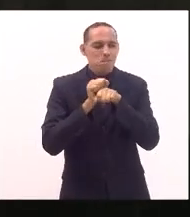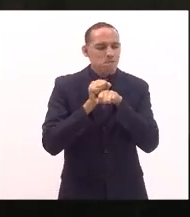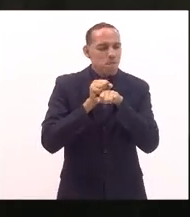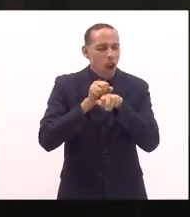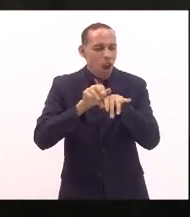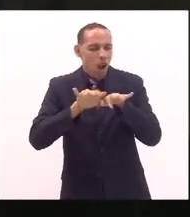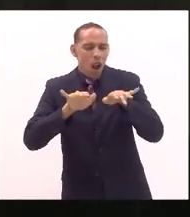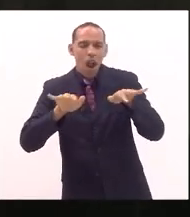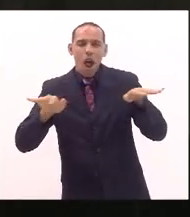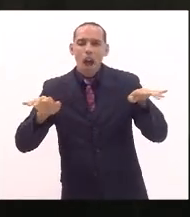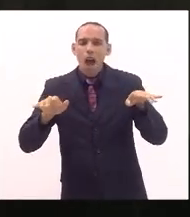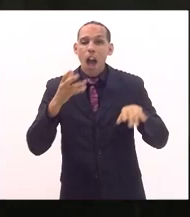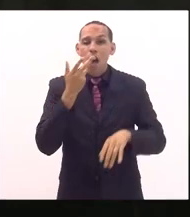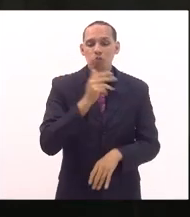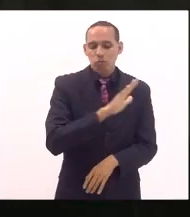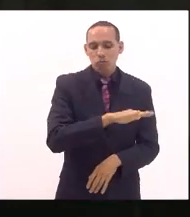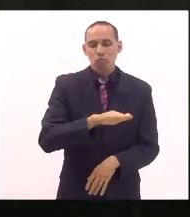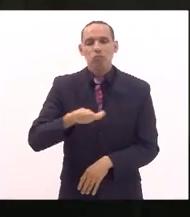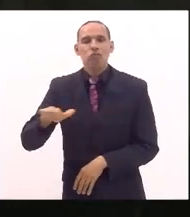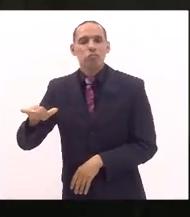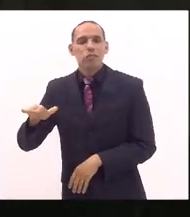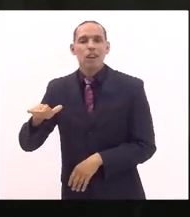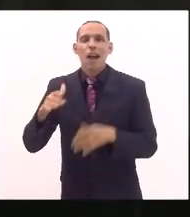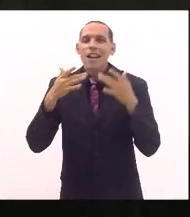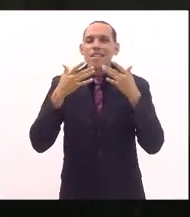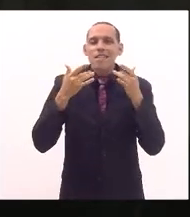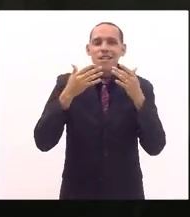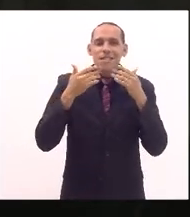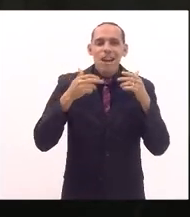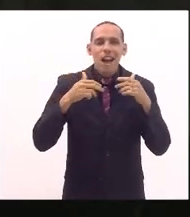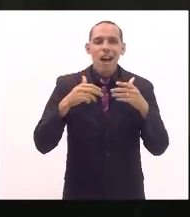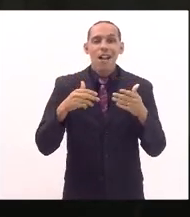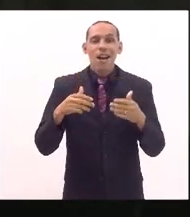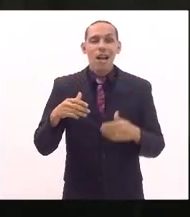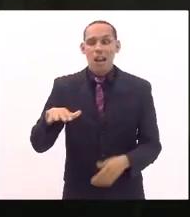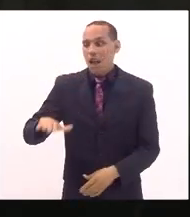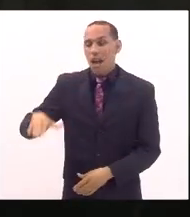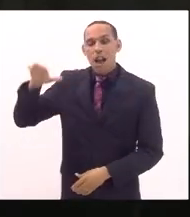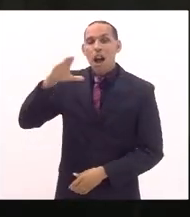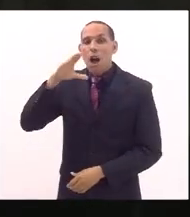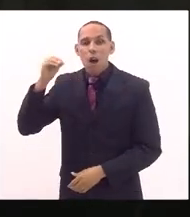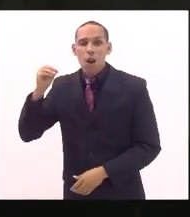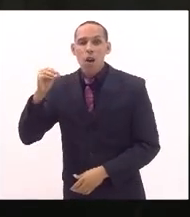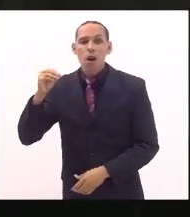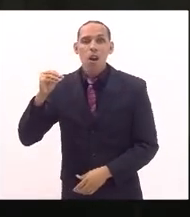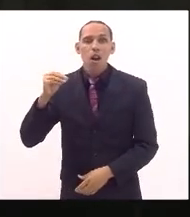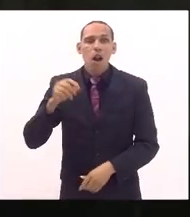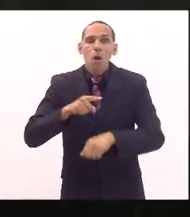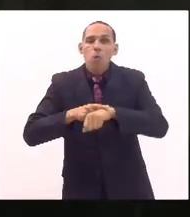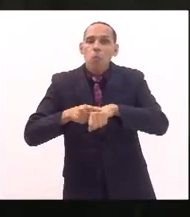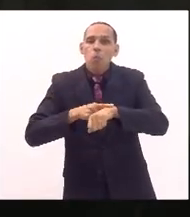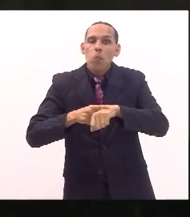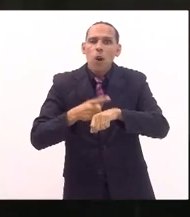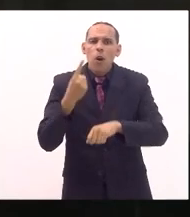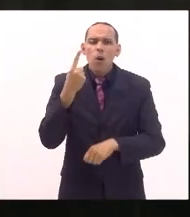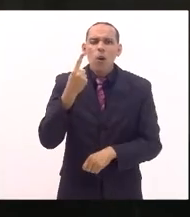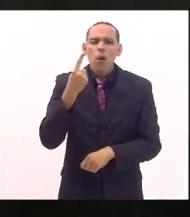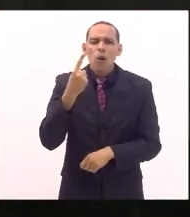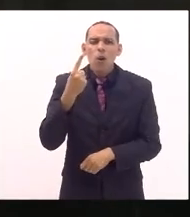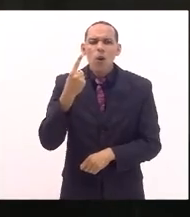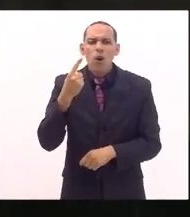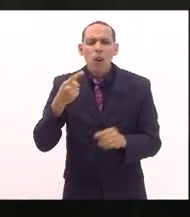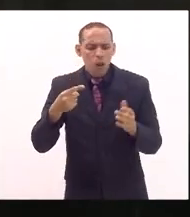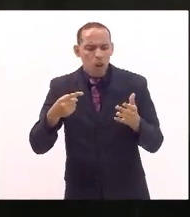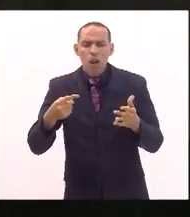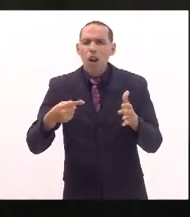internet crianças numa roda de teatro com adultos luz e um colocando o dedo no ânus